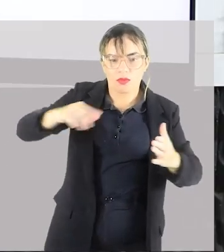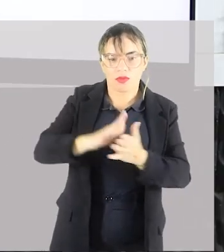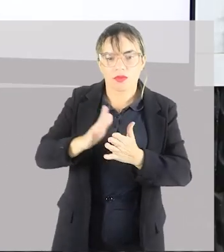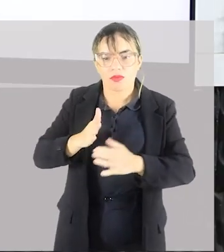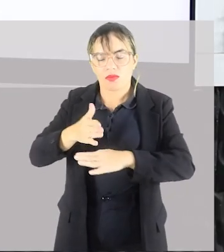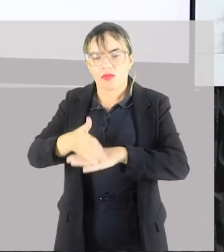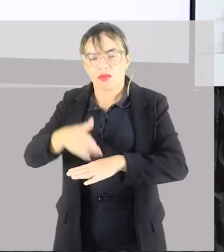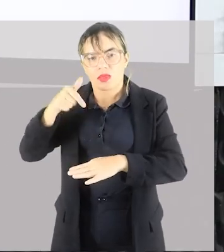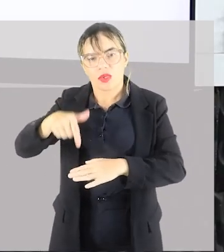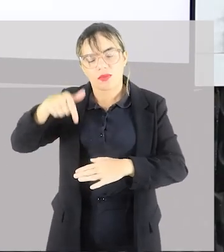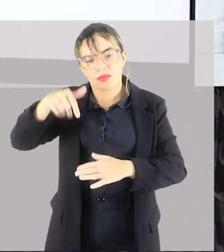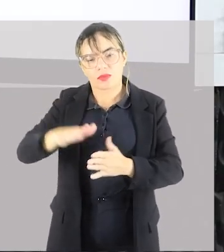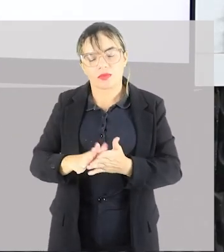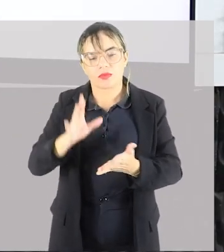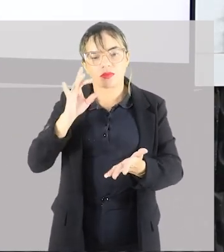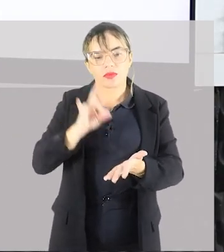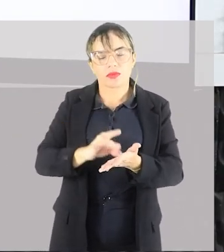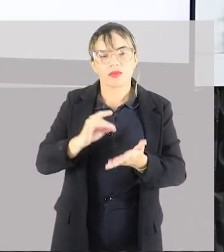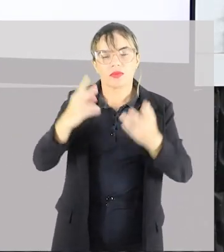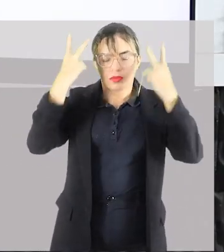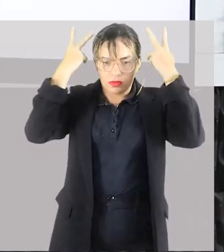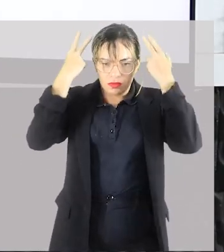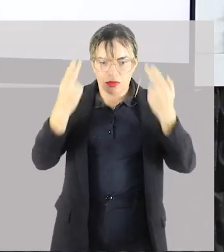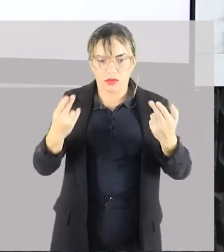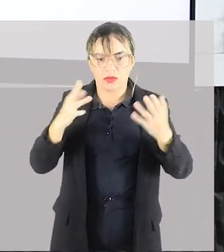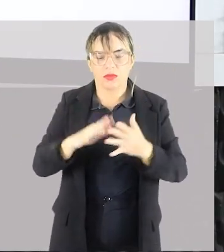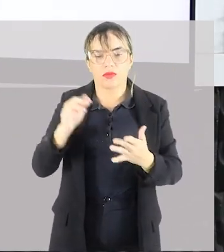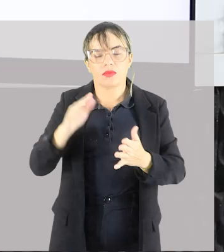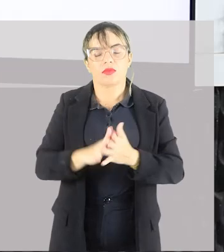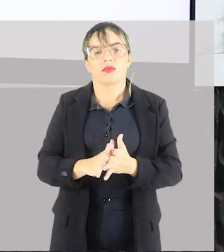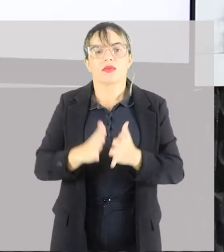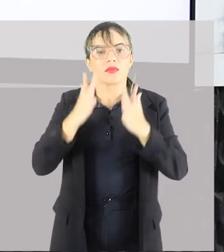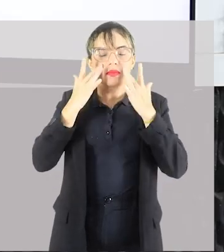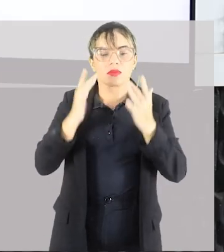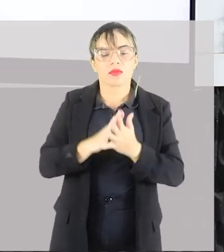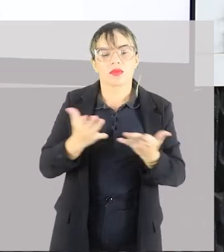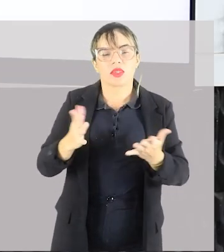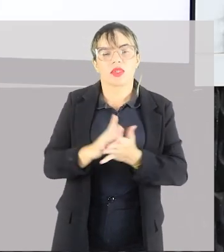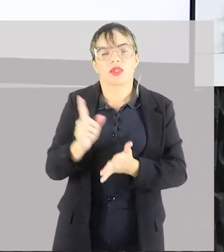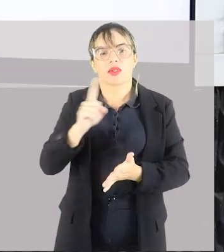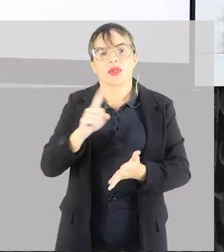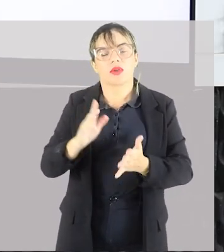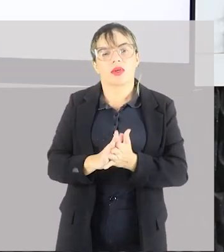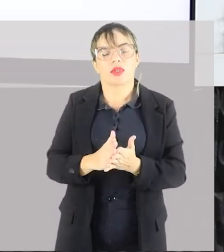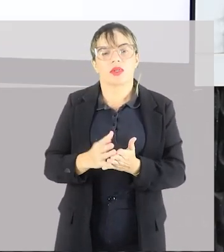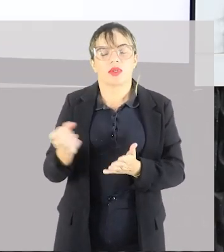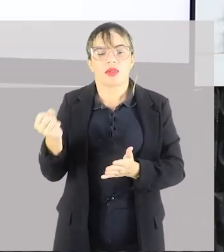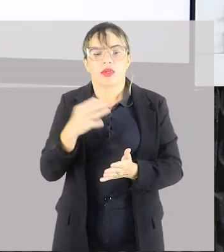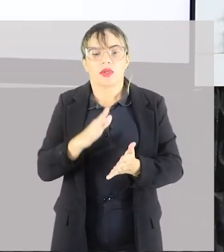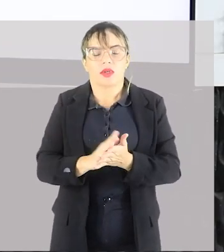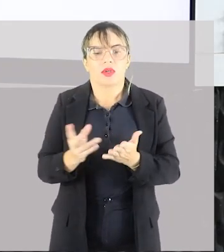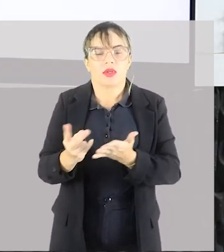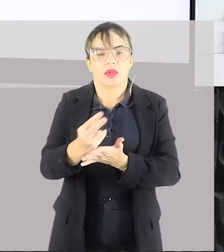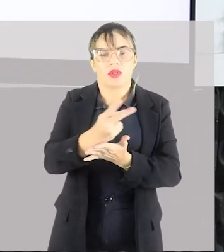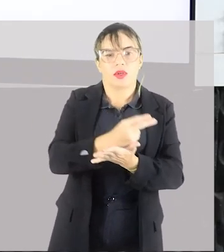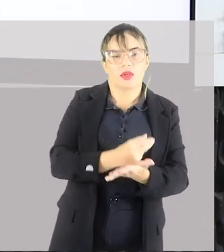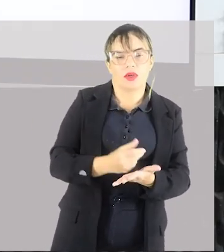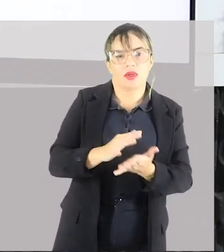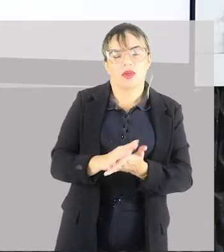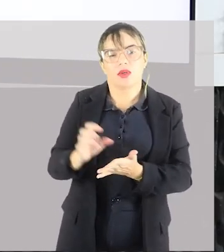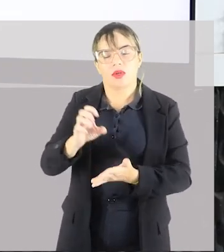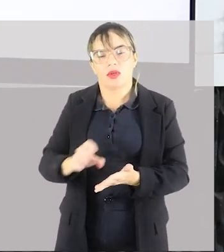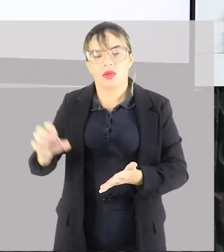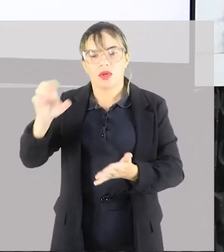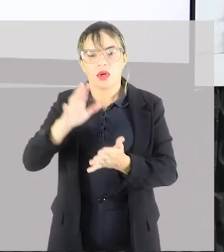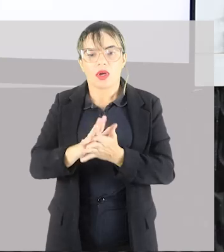interfere no espaço real, natural e cria obras. E não é uma coisa recente. né? Você tem desenhos na região do Peru e dos